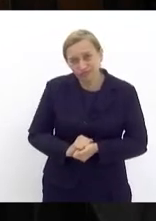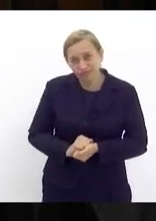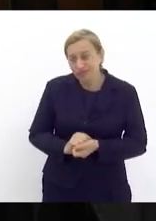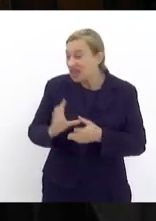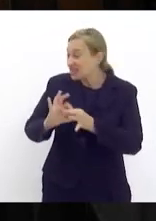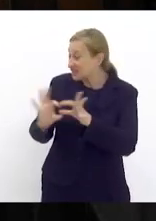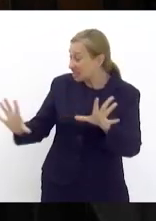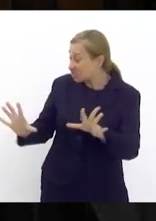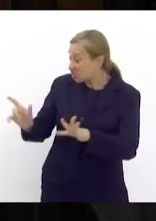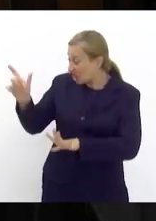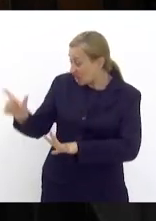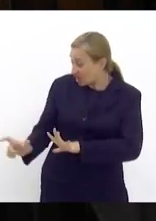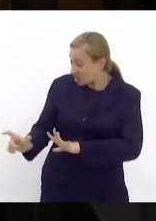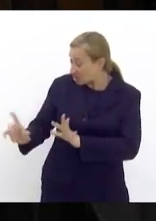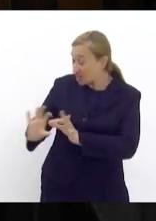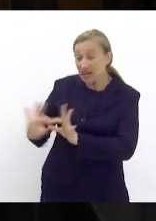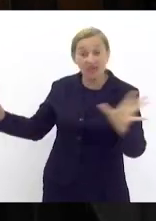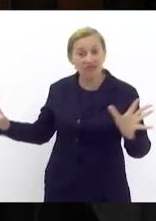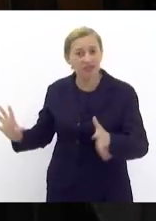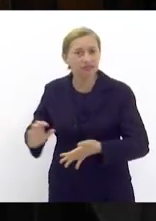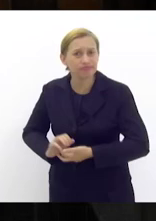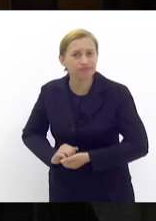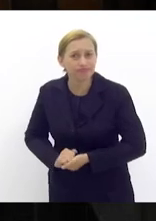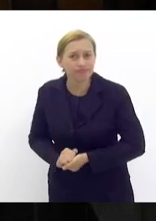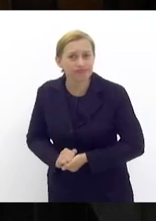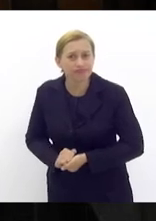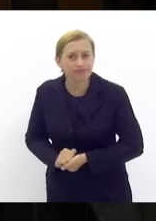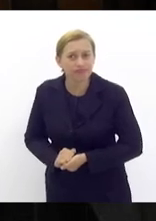deixar o meliante desse solto?